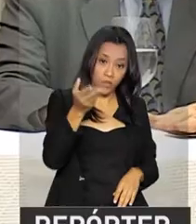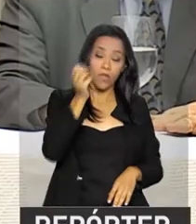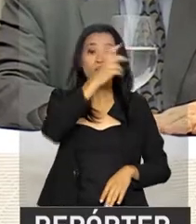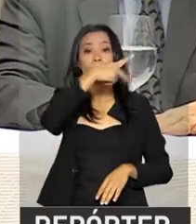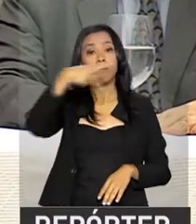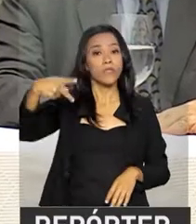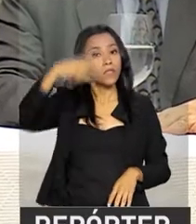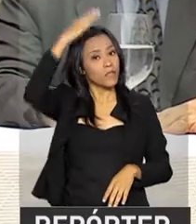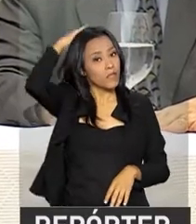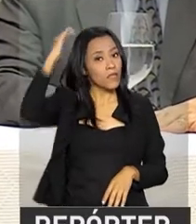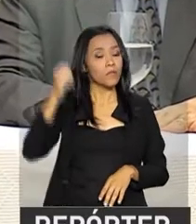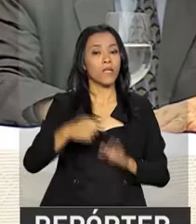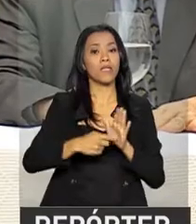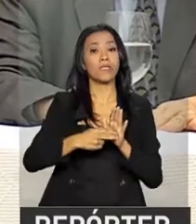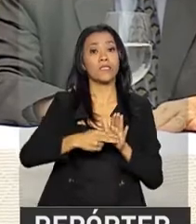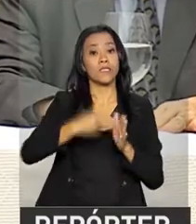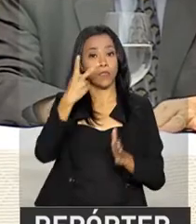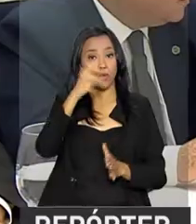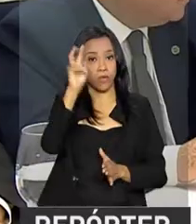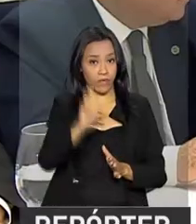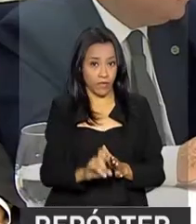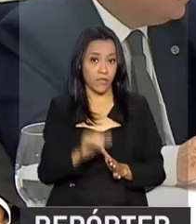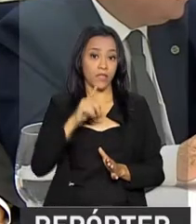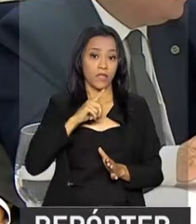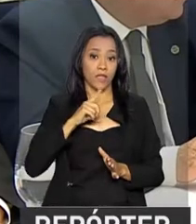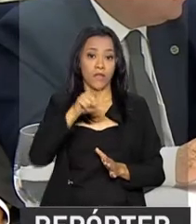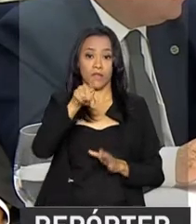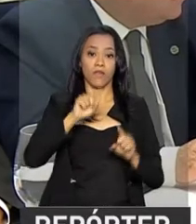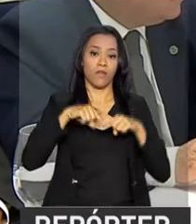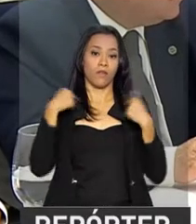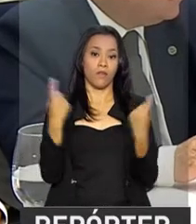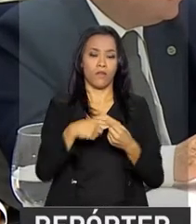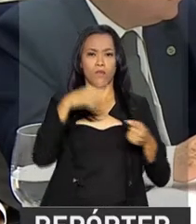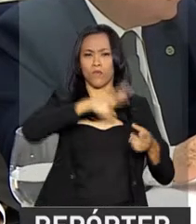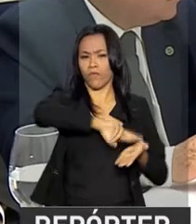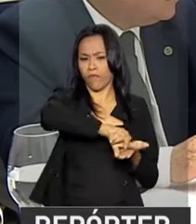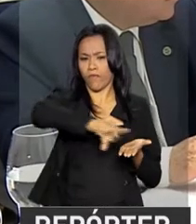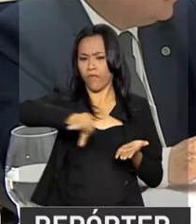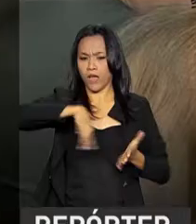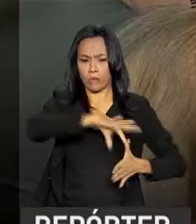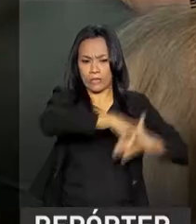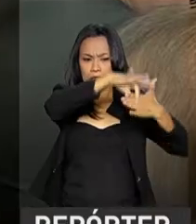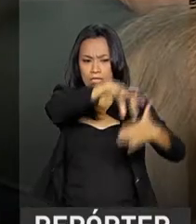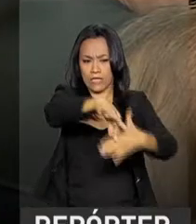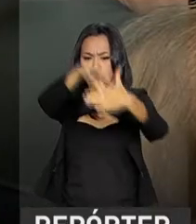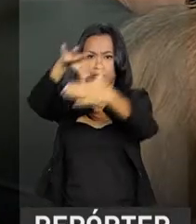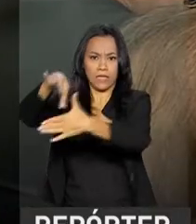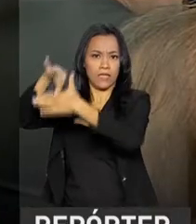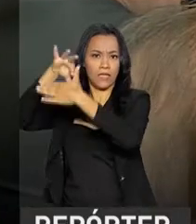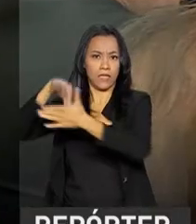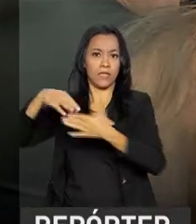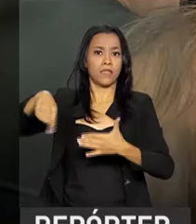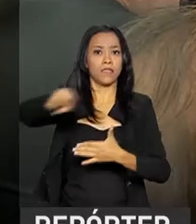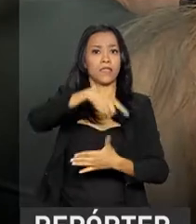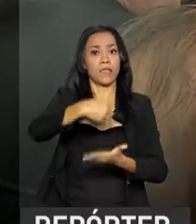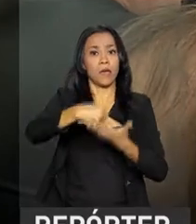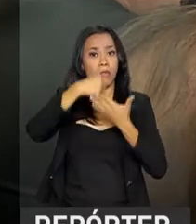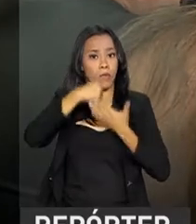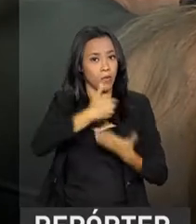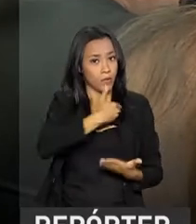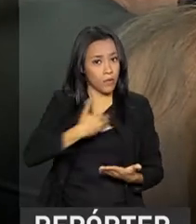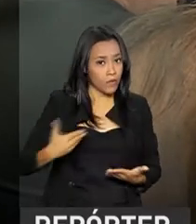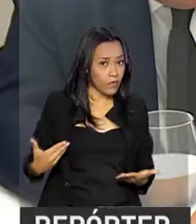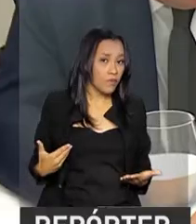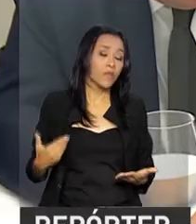reuniu pela segunda vez no dia com líderes de partidos da base aliada em busca de votos para aprovar